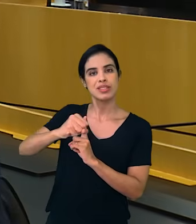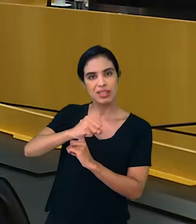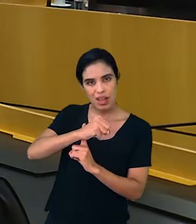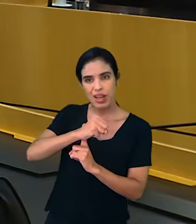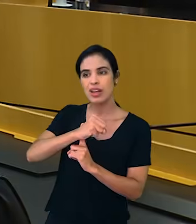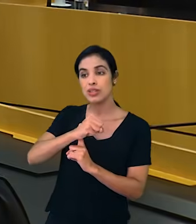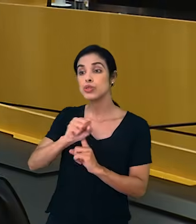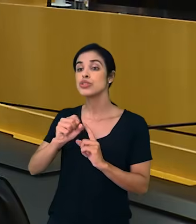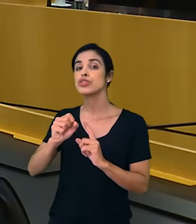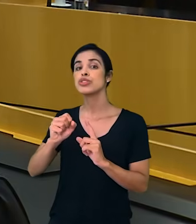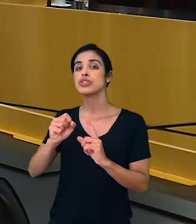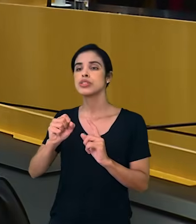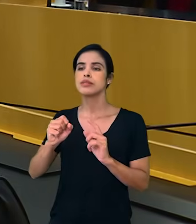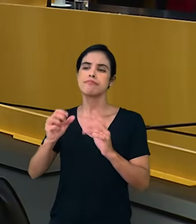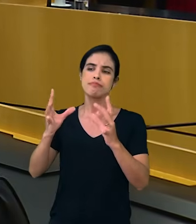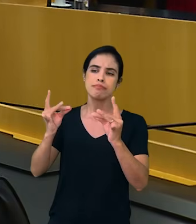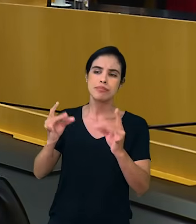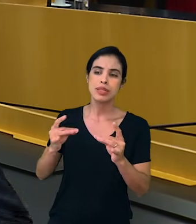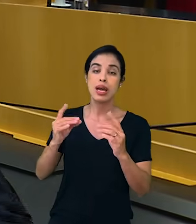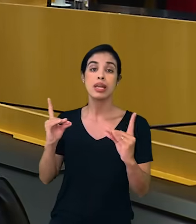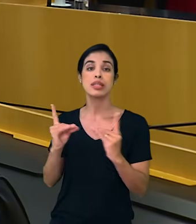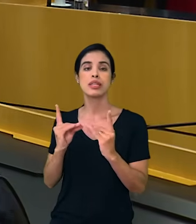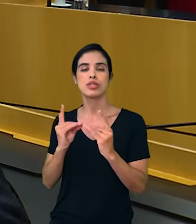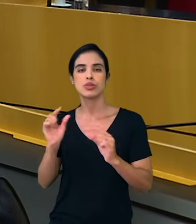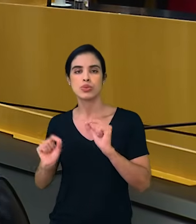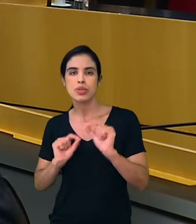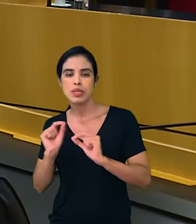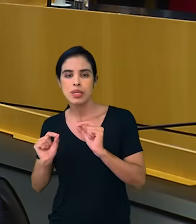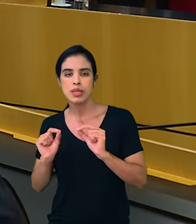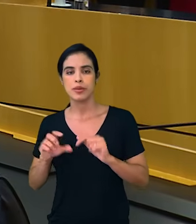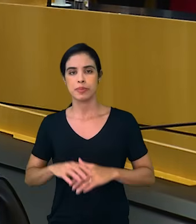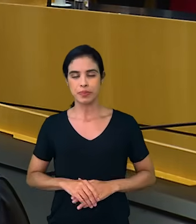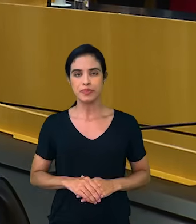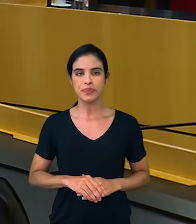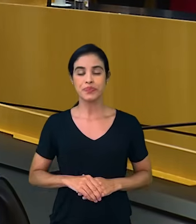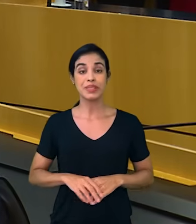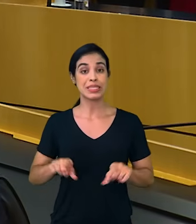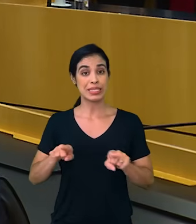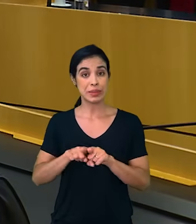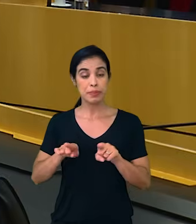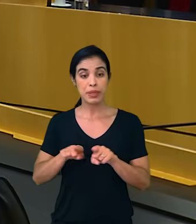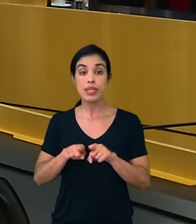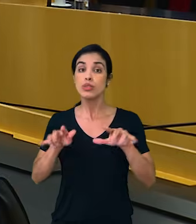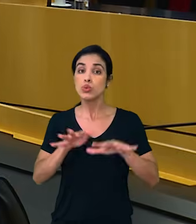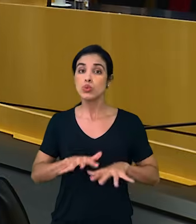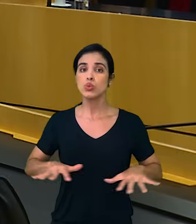sociais, segmentos se encontrem